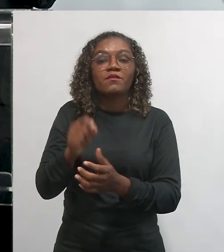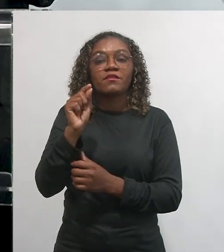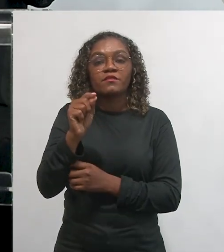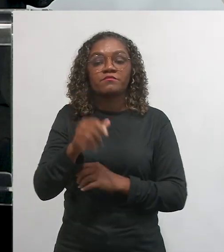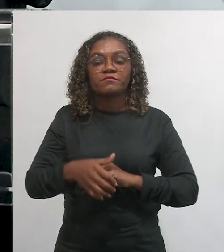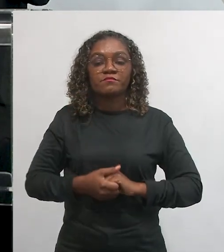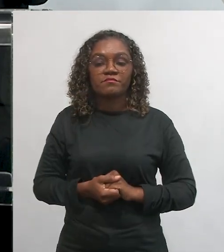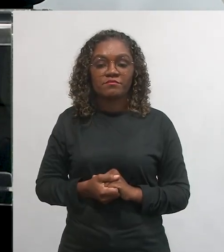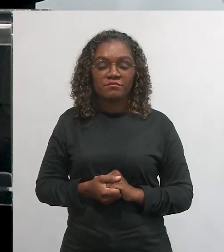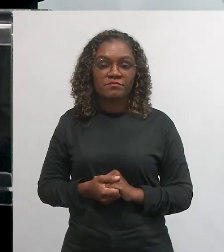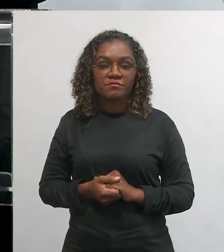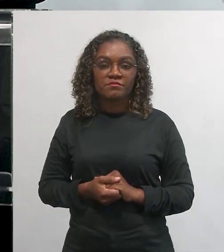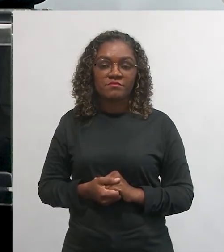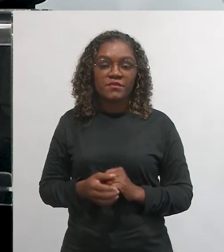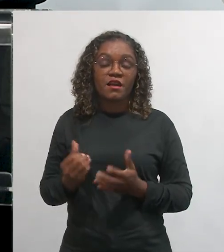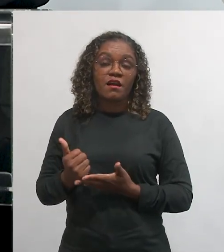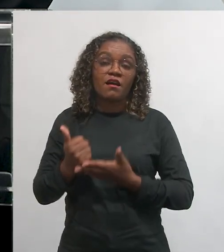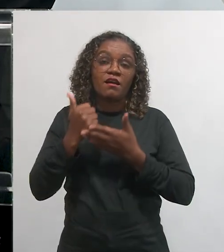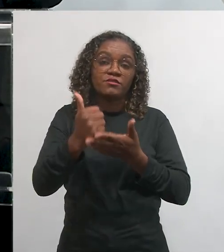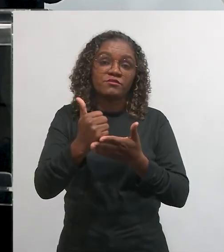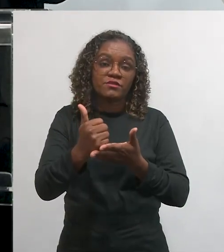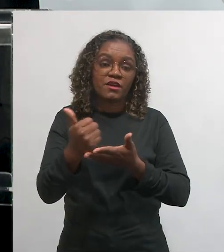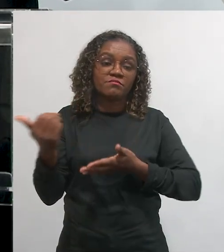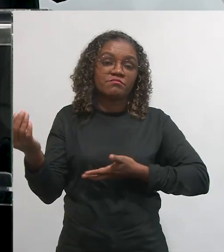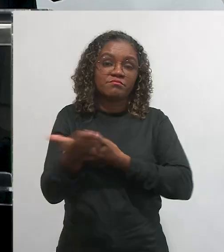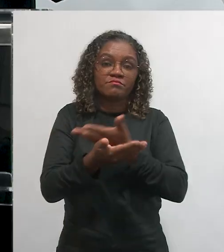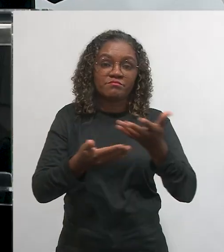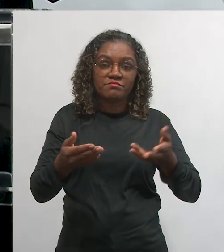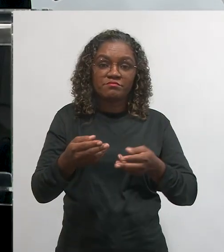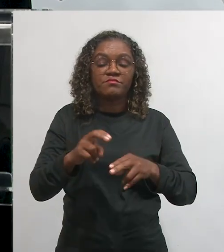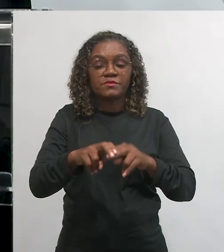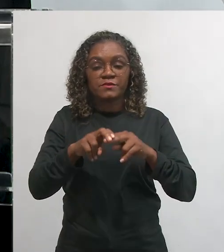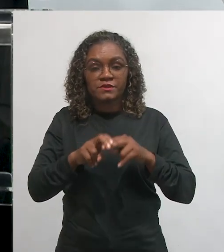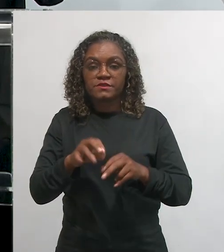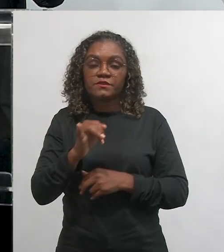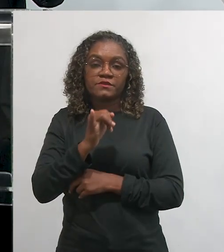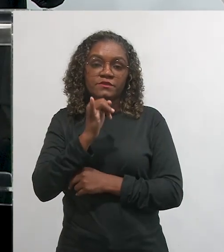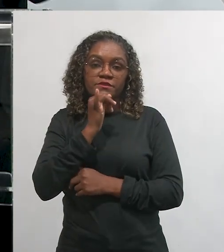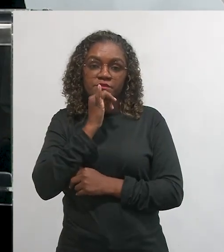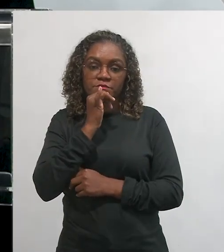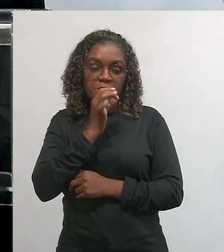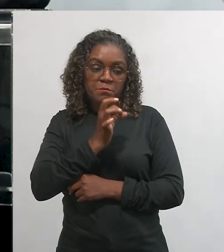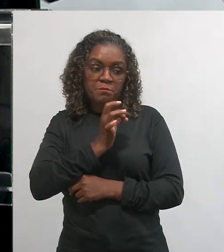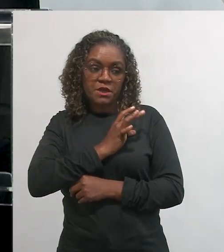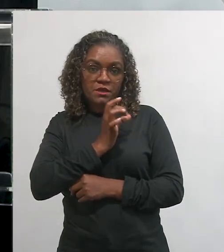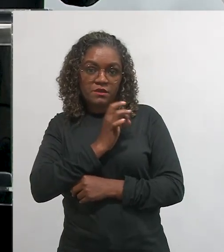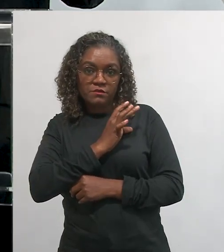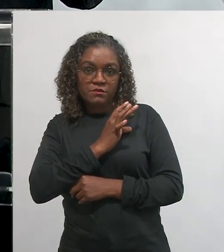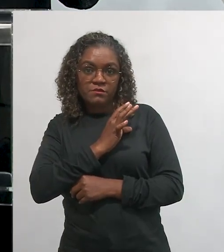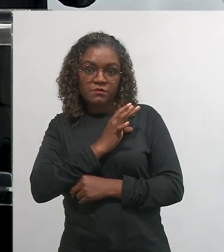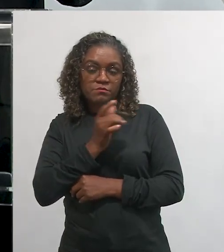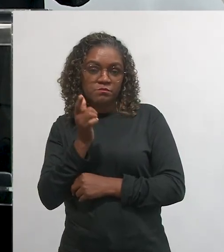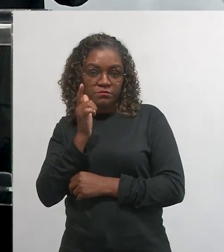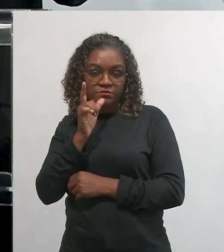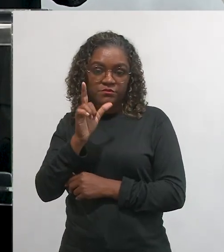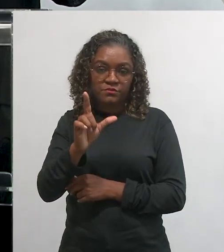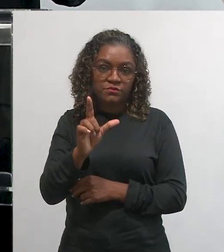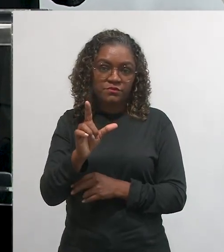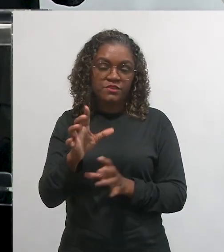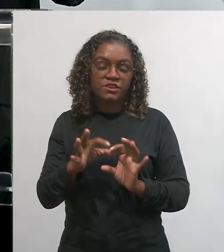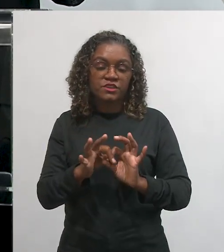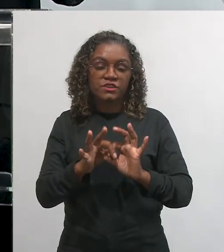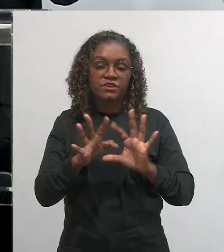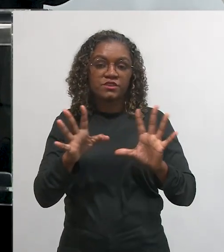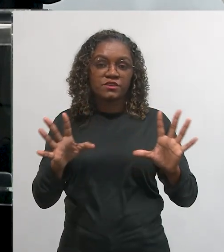de cooperação. Então, para garantir, para superar o medo e a gente acabar se destruindo ao outro, a gente cede e vai